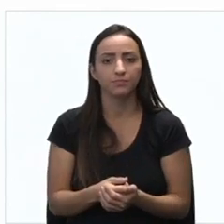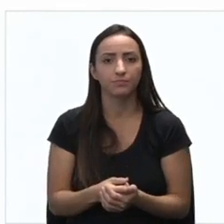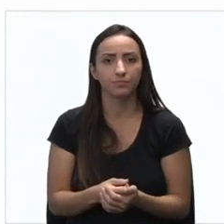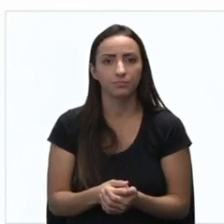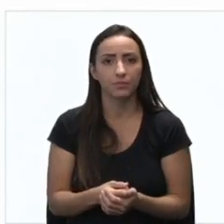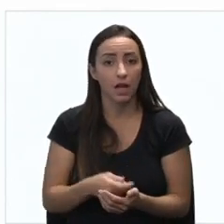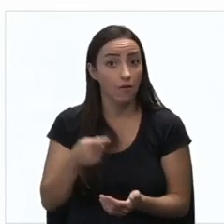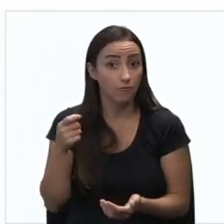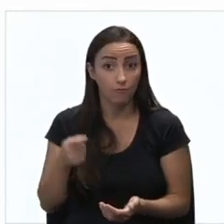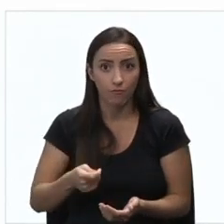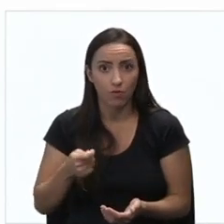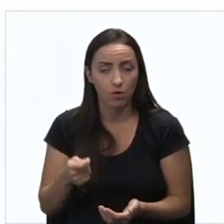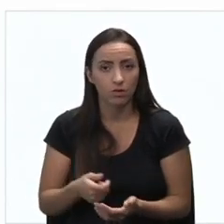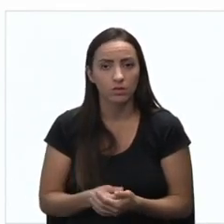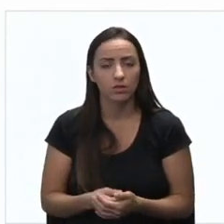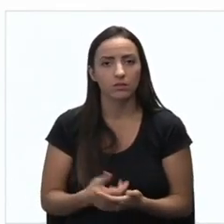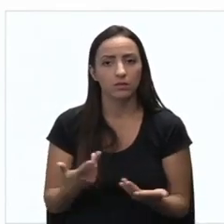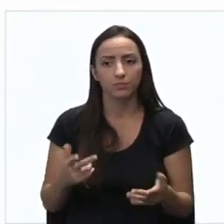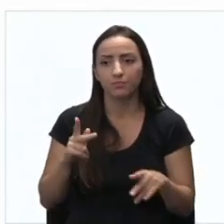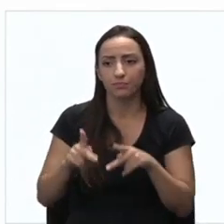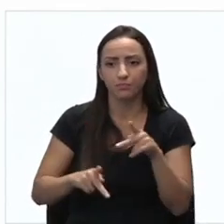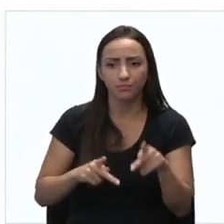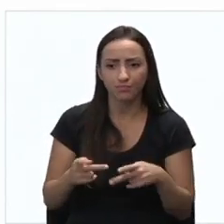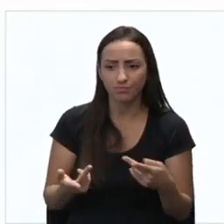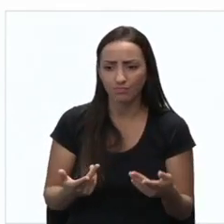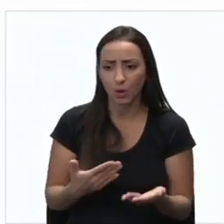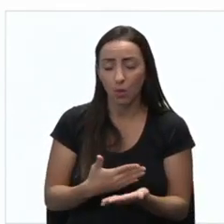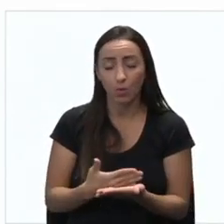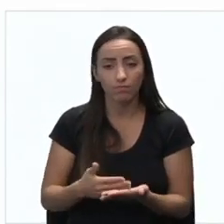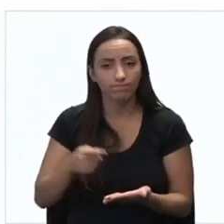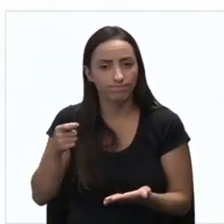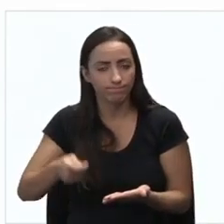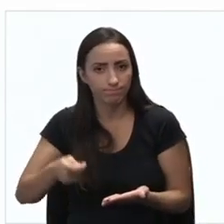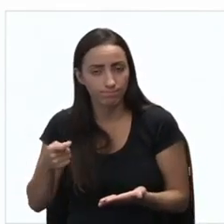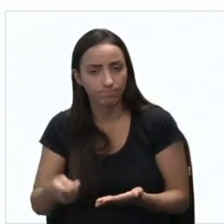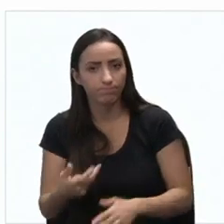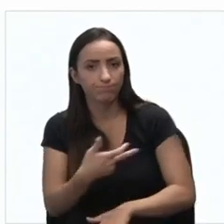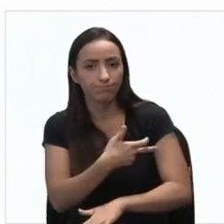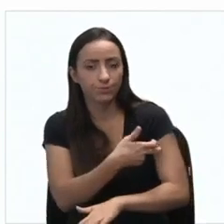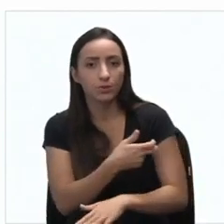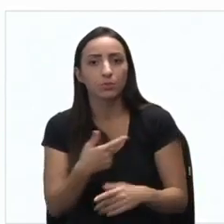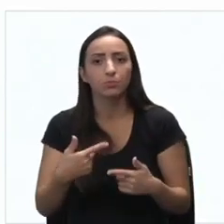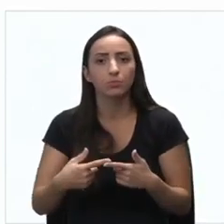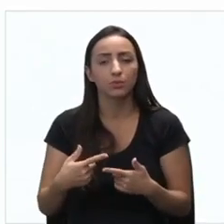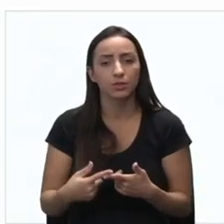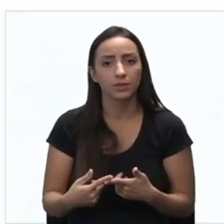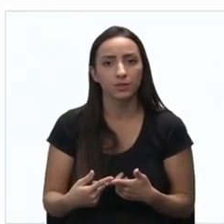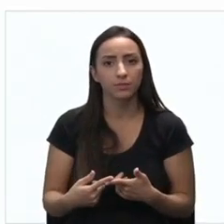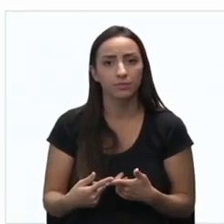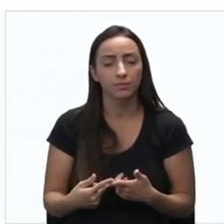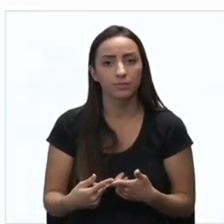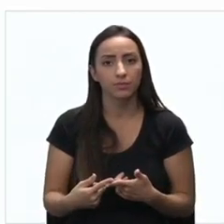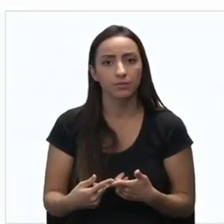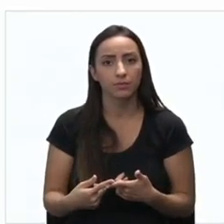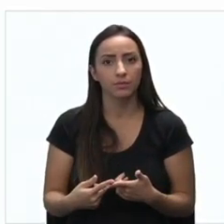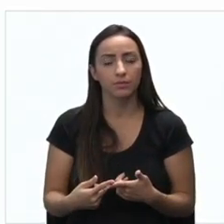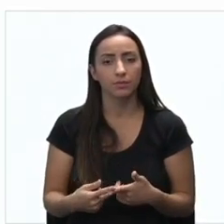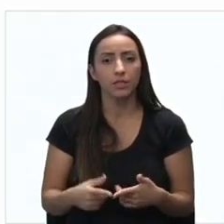à força. Então, a população, ela passou a ser obrigada a tomar a vacina, porque com a possibilidade